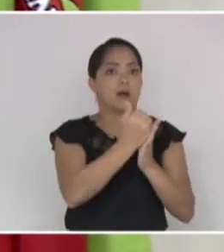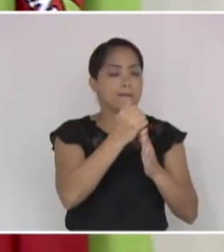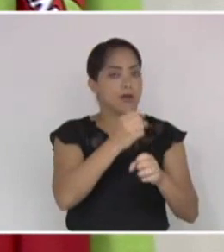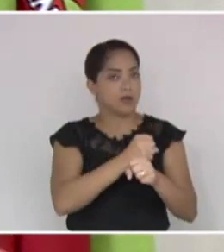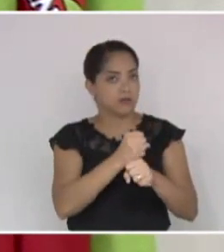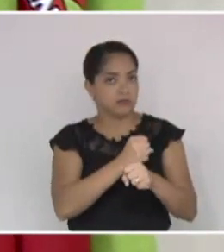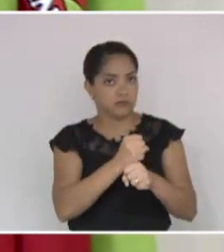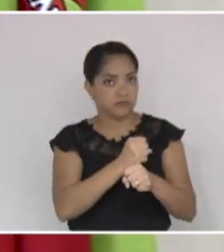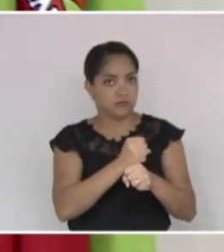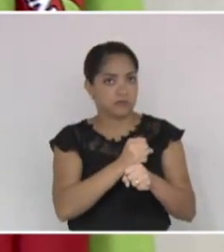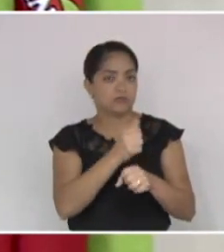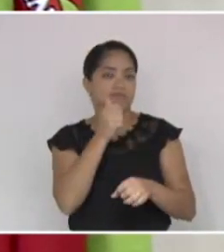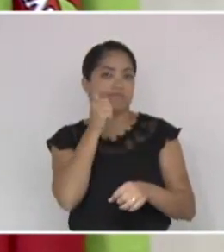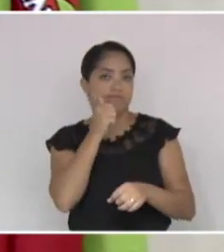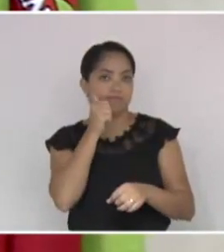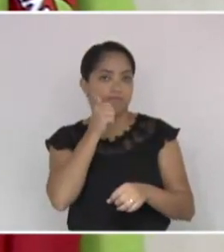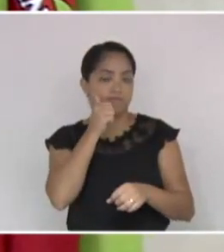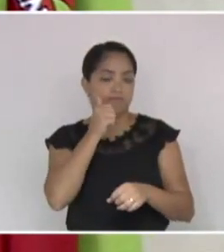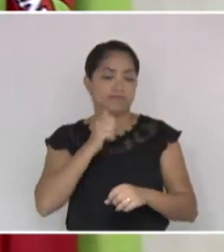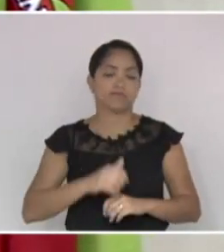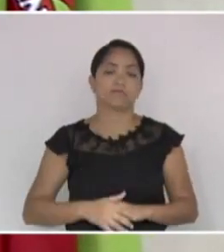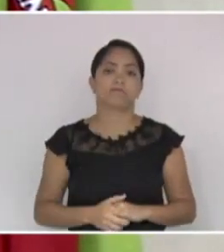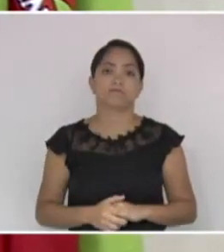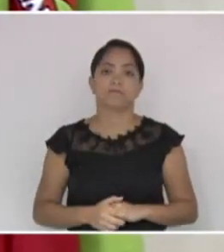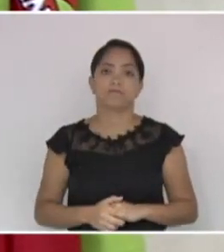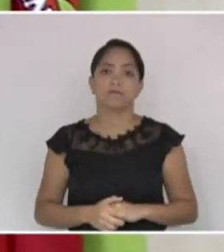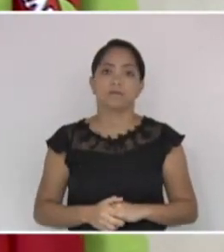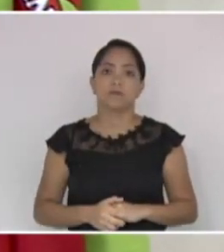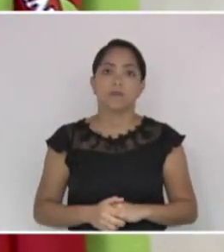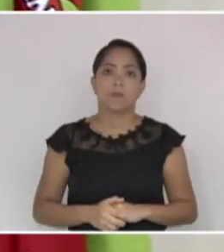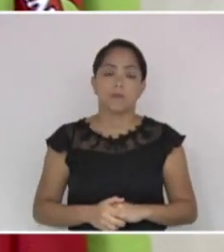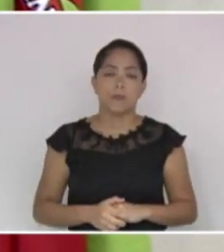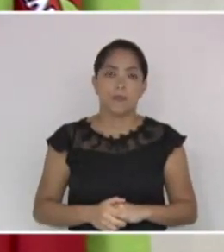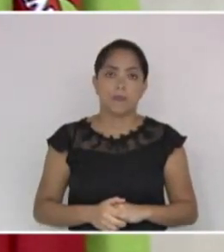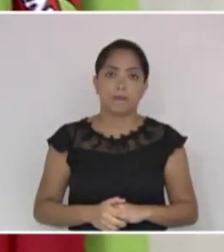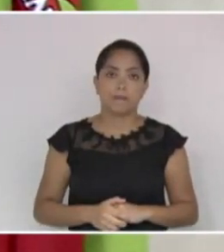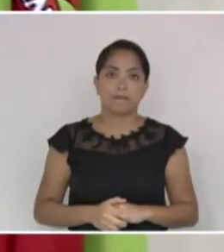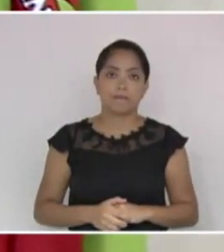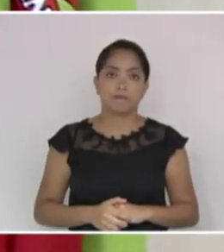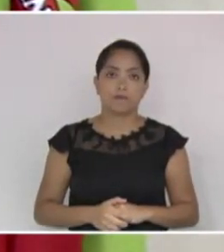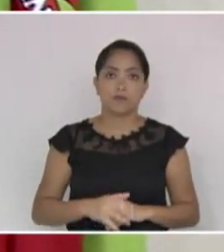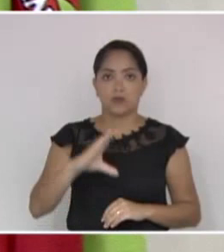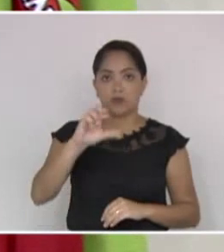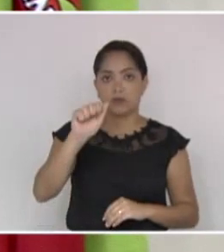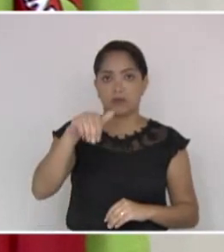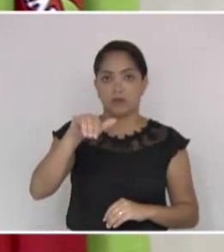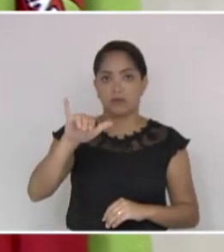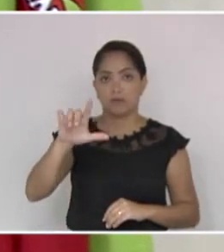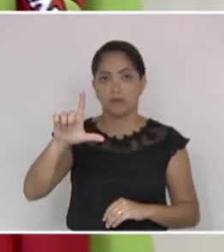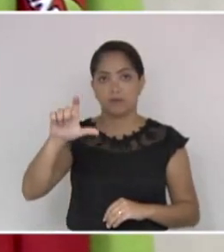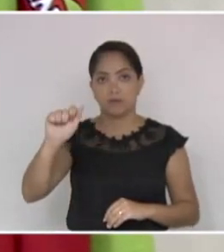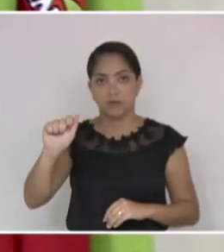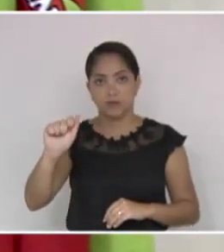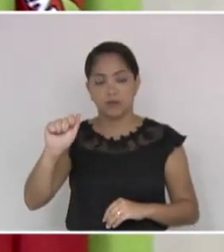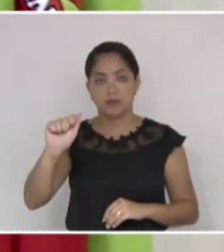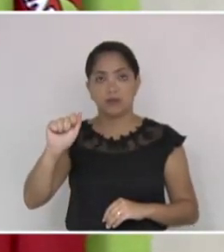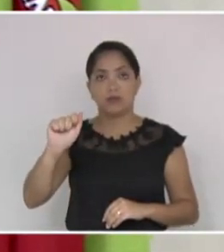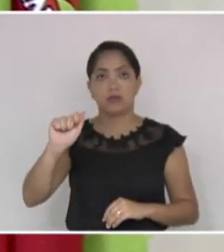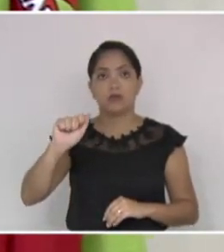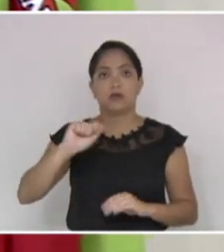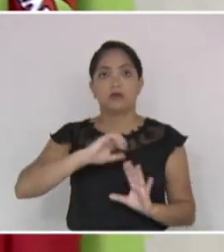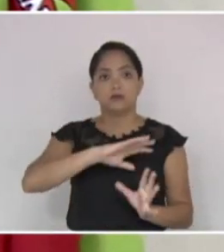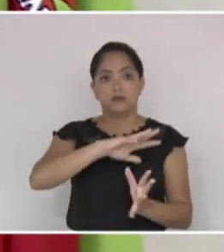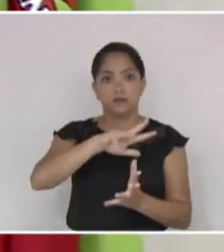sem falar nas outras assimetrias, como Camila Almeida, da Organização das